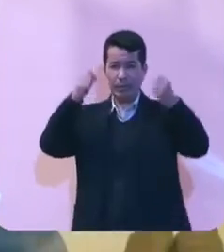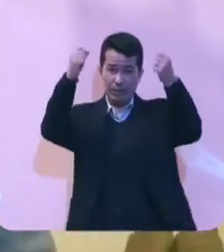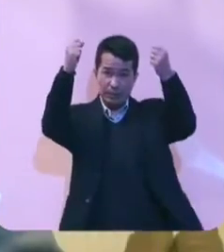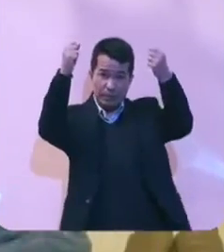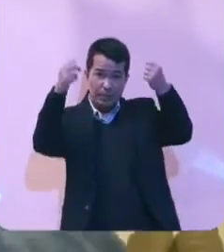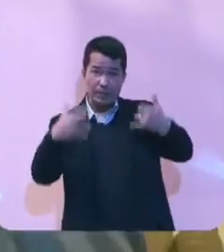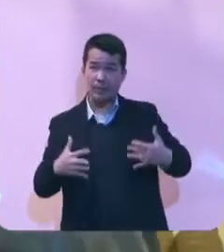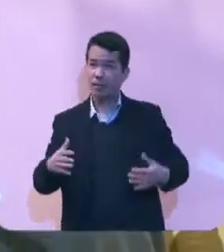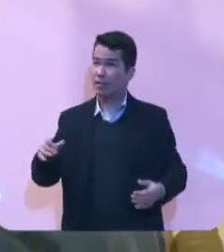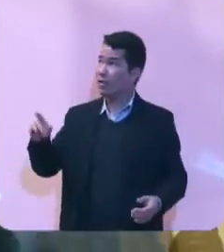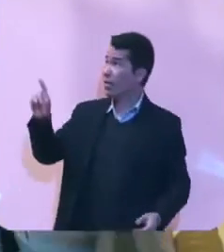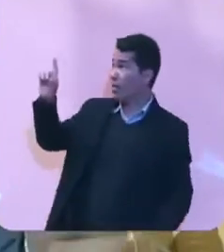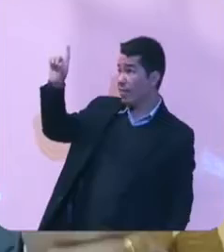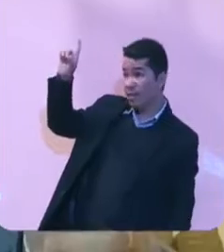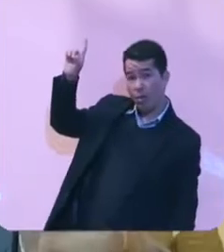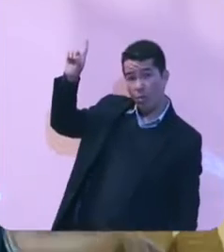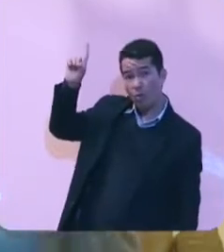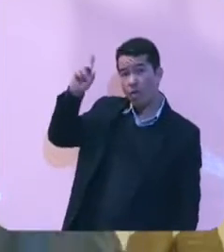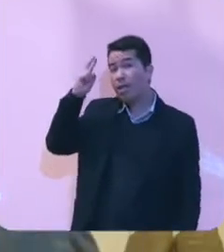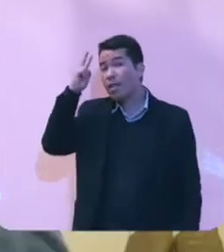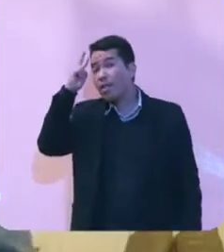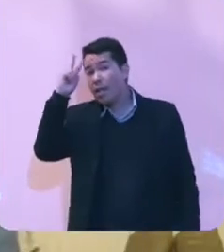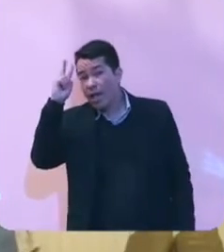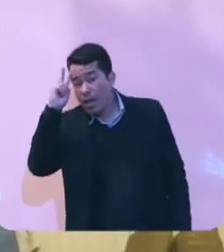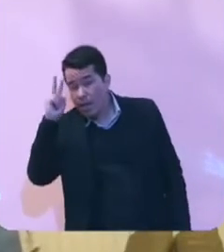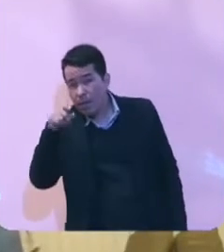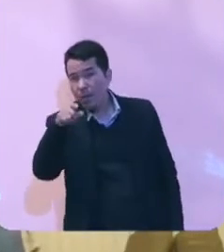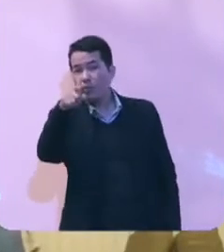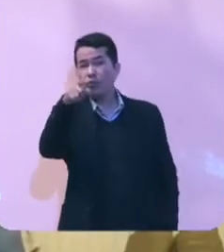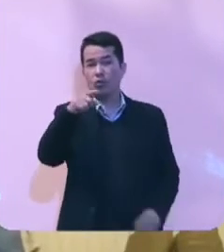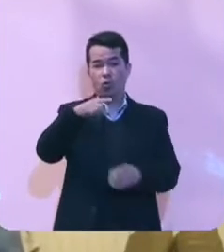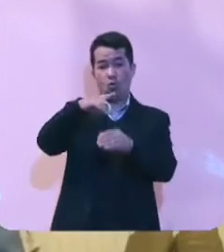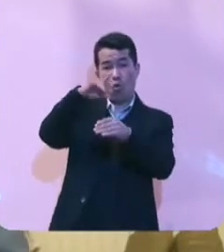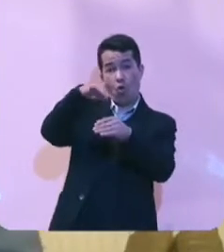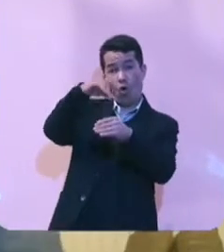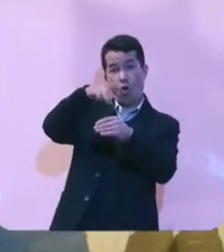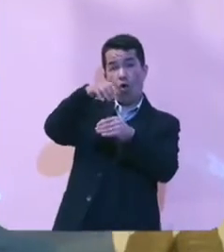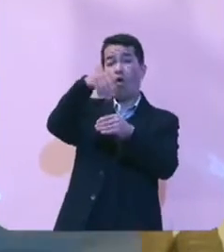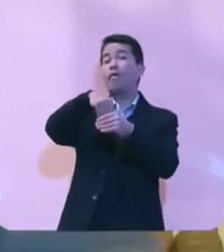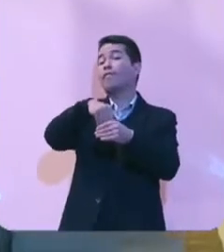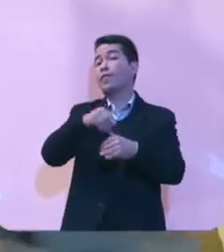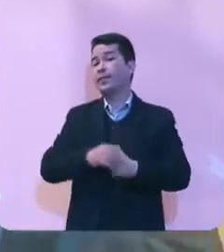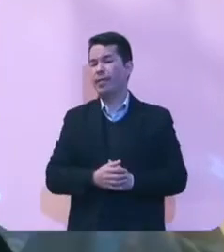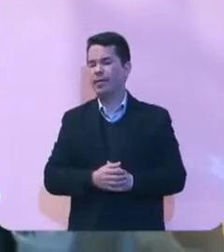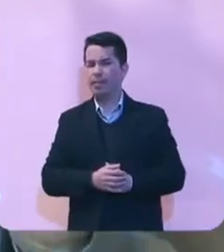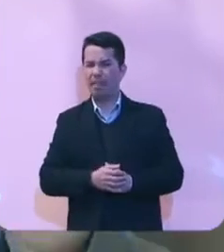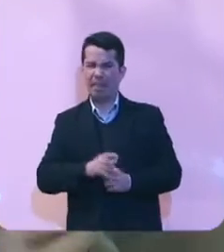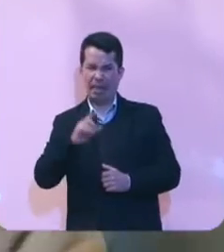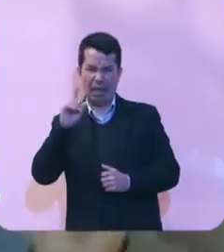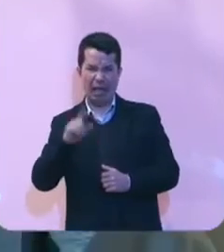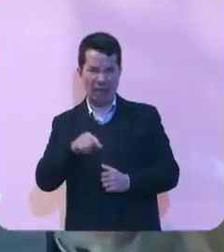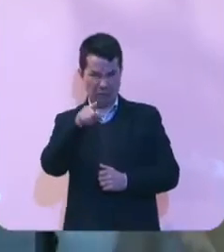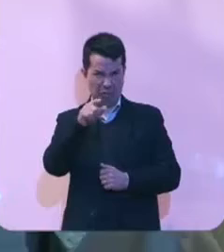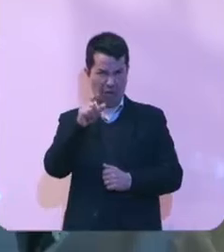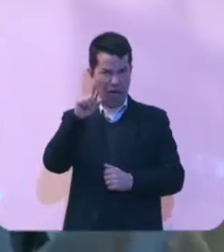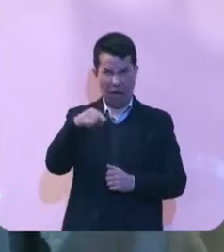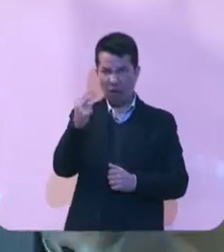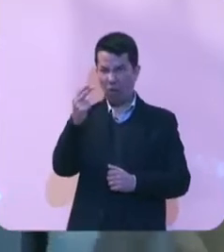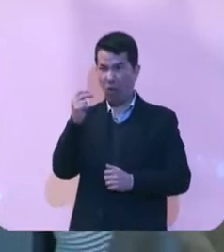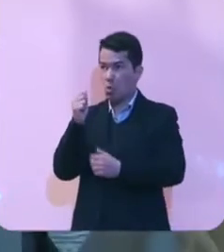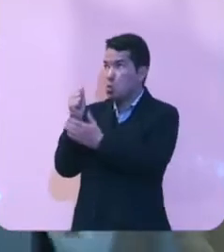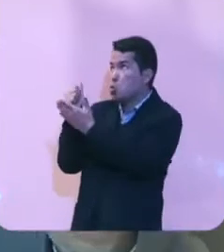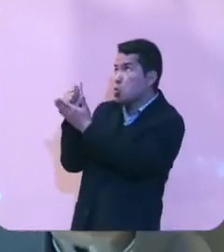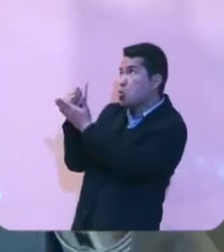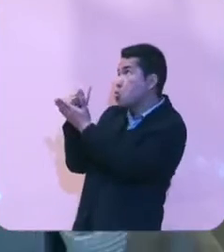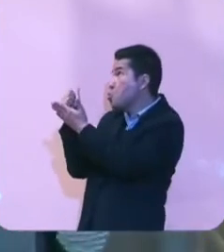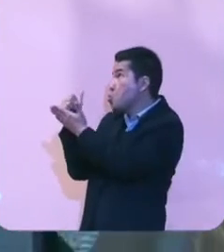Deus possa ser comprado com as suas ofertas, mas que Ele se lembre onde